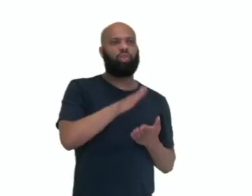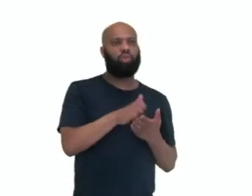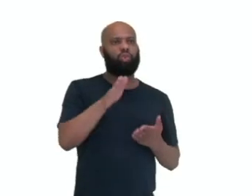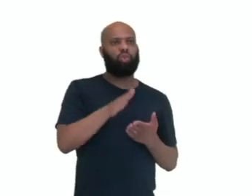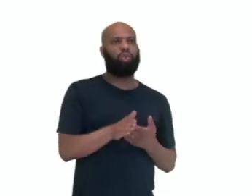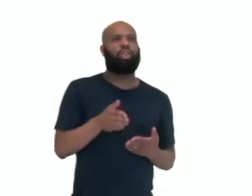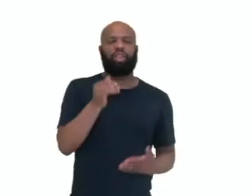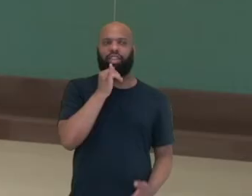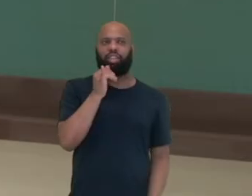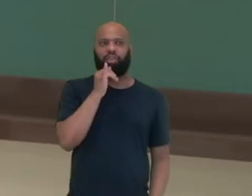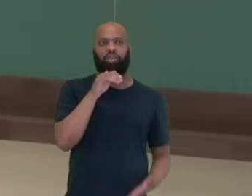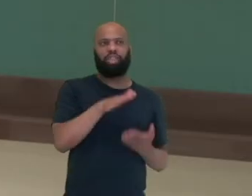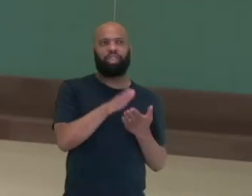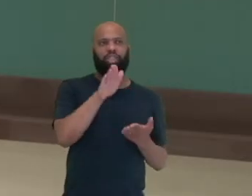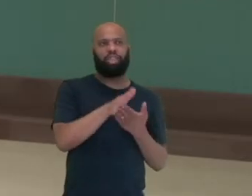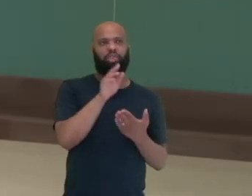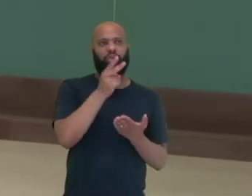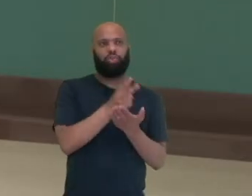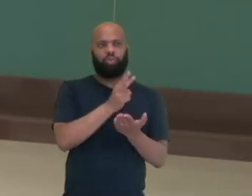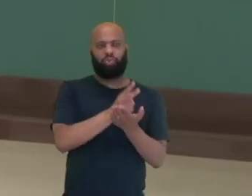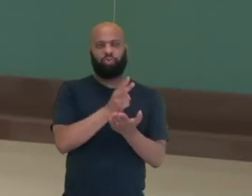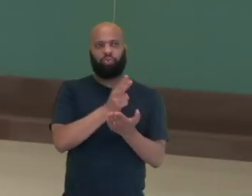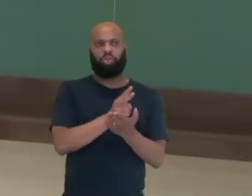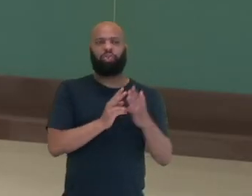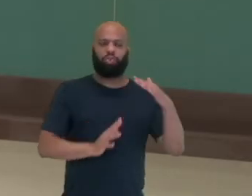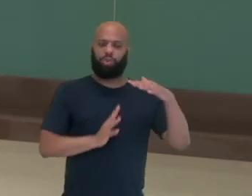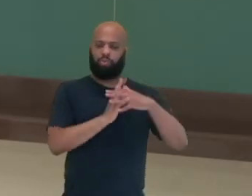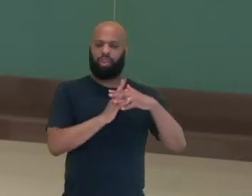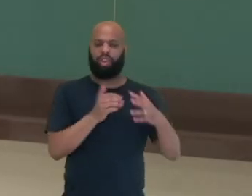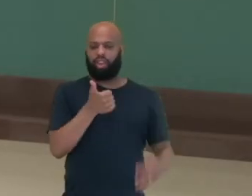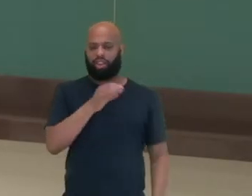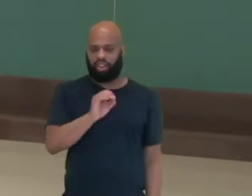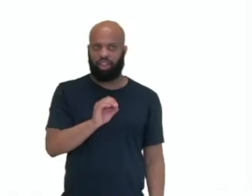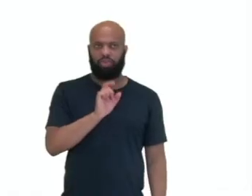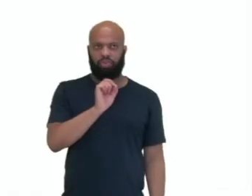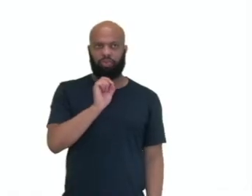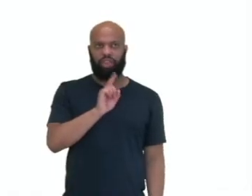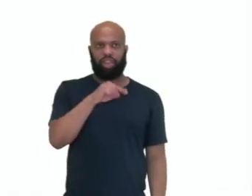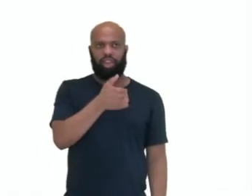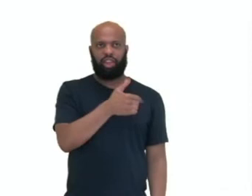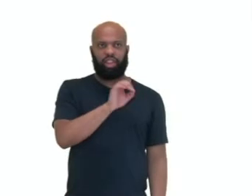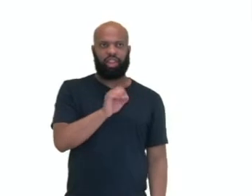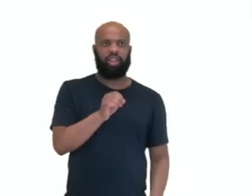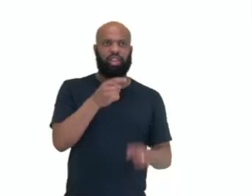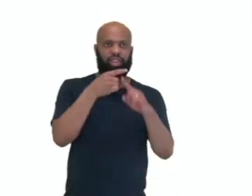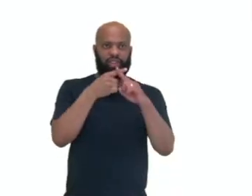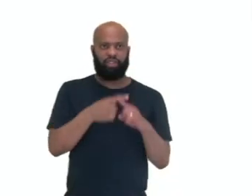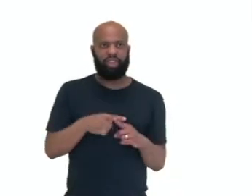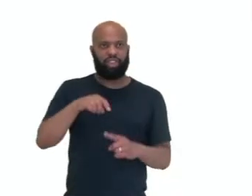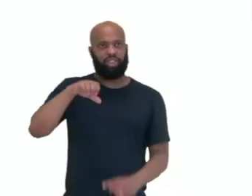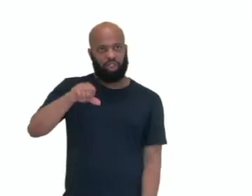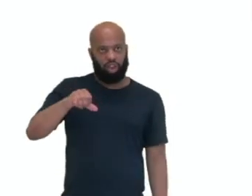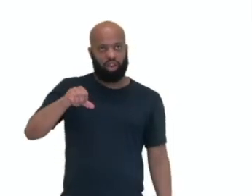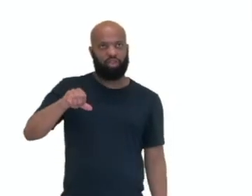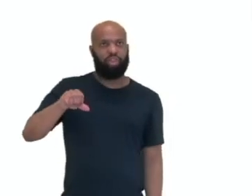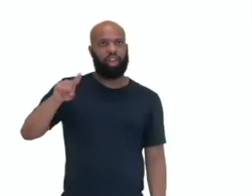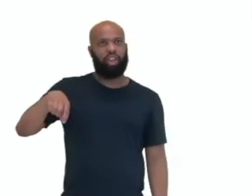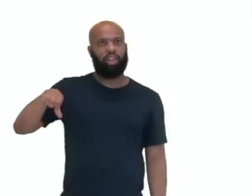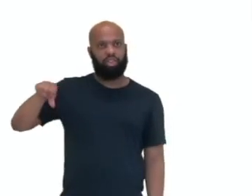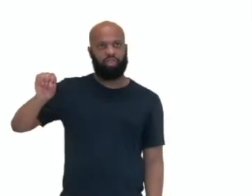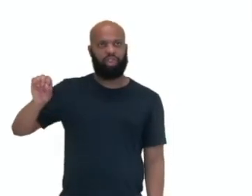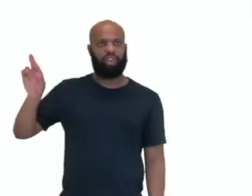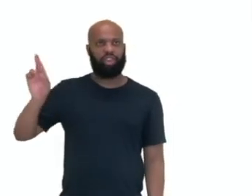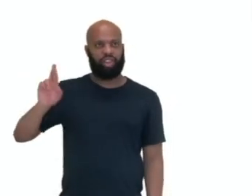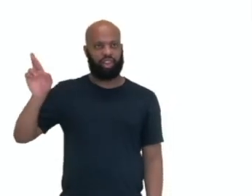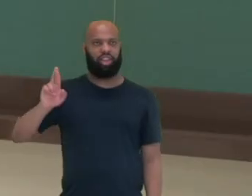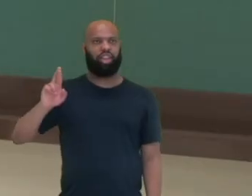No caso, vou continuar aí gastando, né? Acima de 10 ali, né? Passou de 10, ó. 10 metros cúbicos vezes 9 vai dar